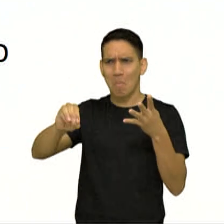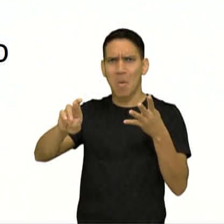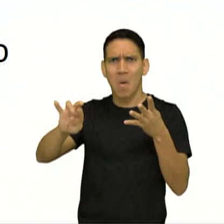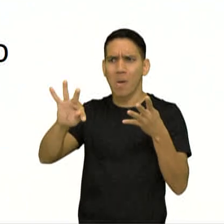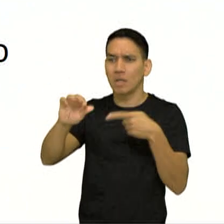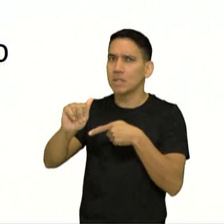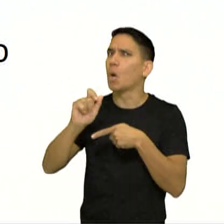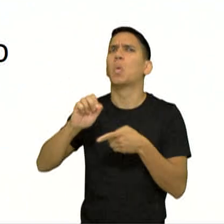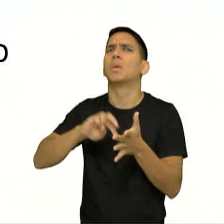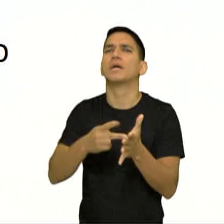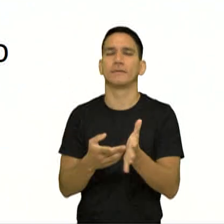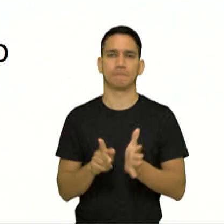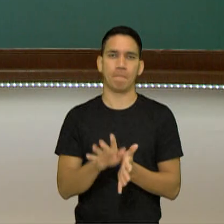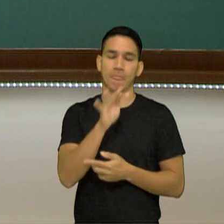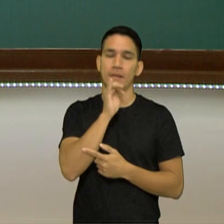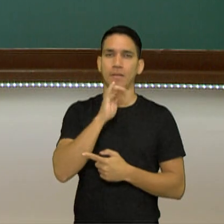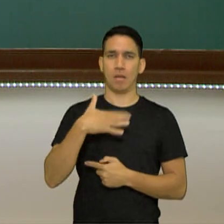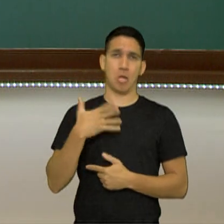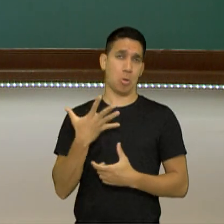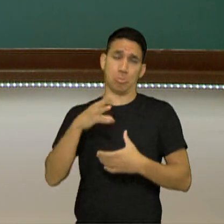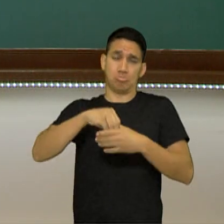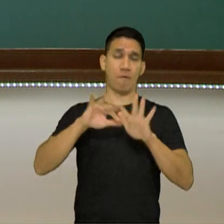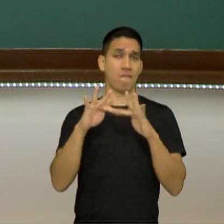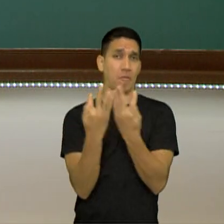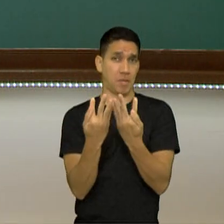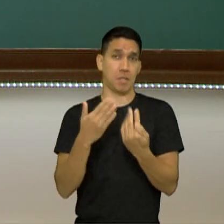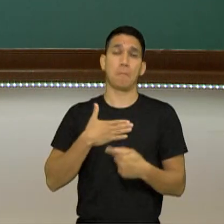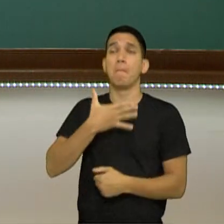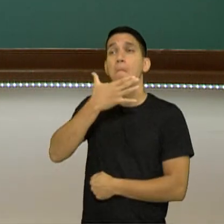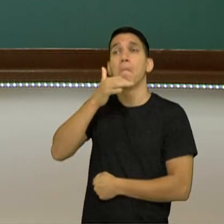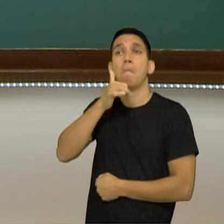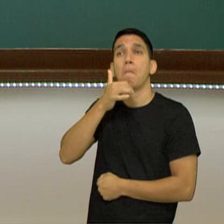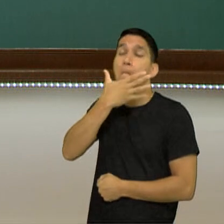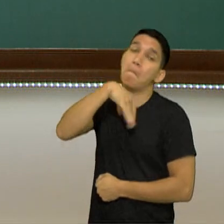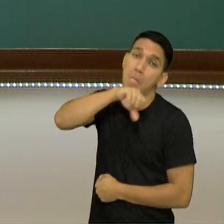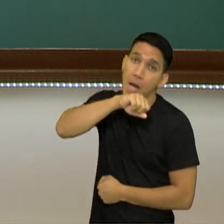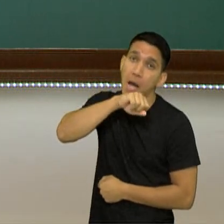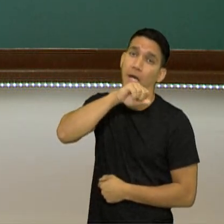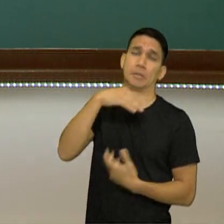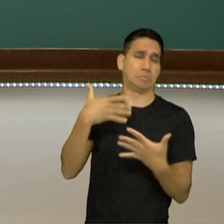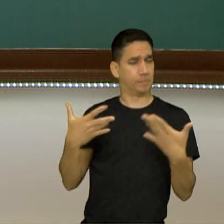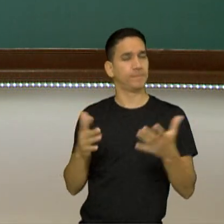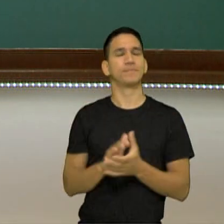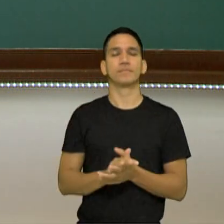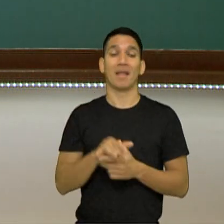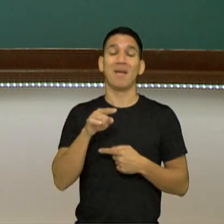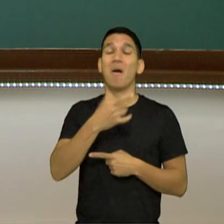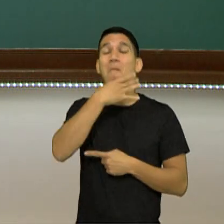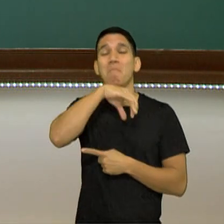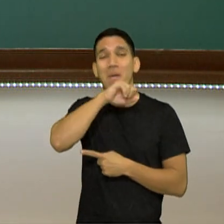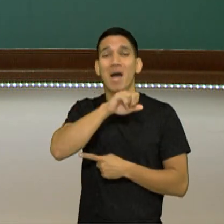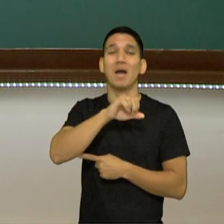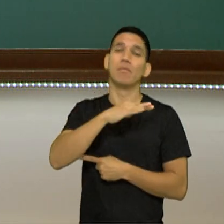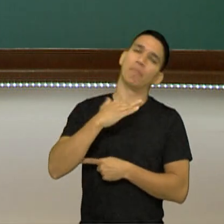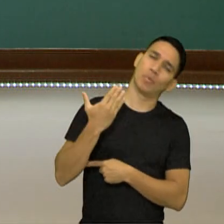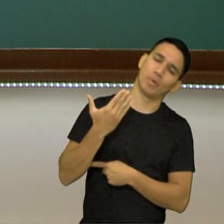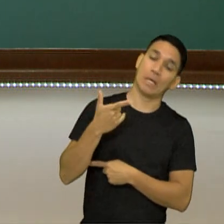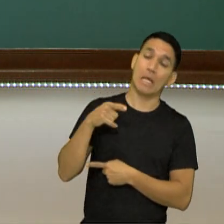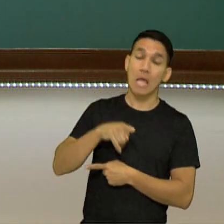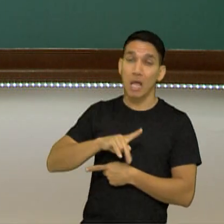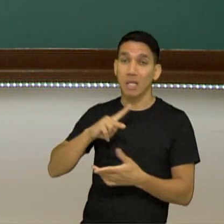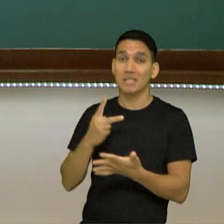eu estou numa família, eu tenho meu pai e tudo mais, e meu pai acaba morrendo. E ele utilizava a terra ali, né? Para